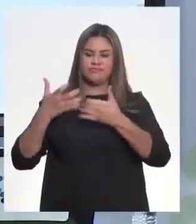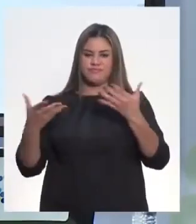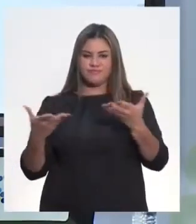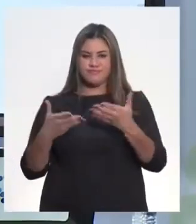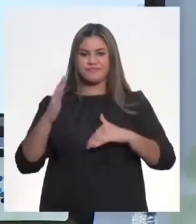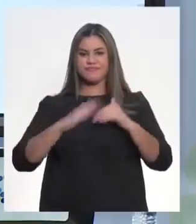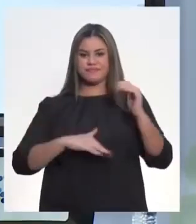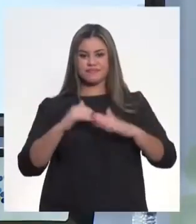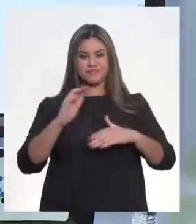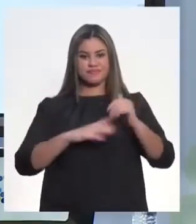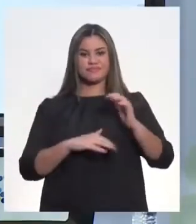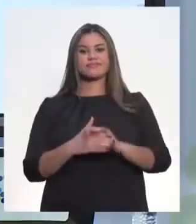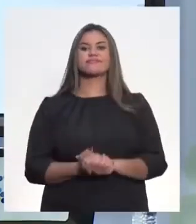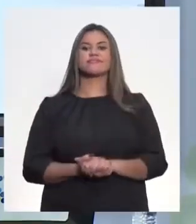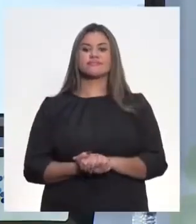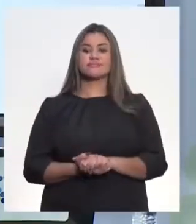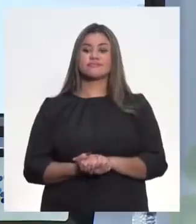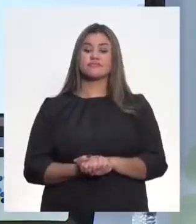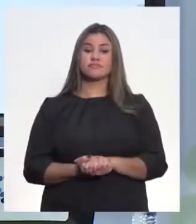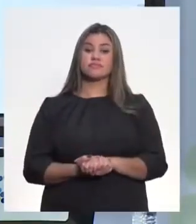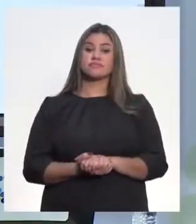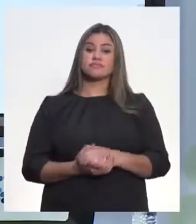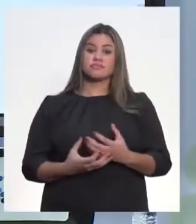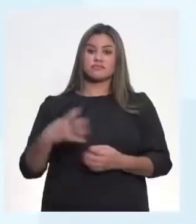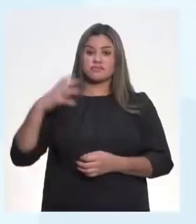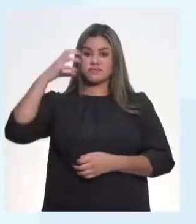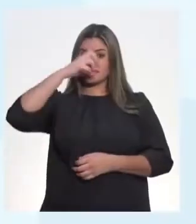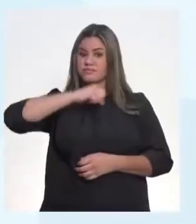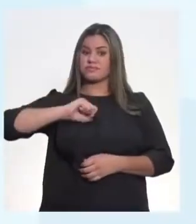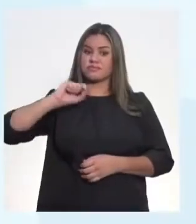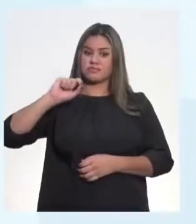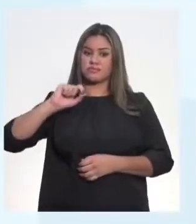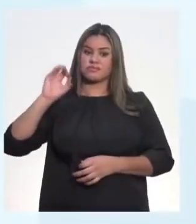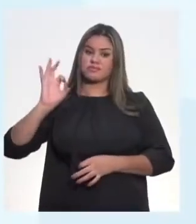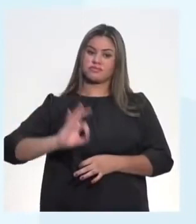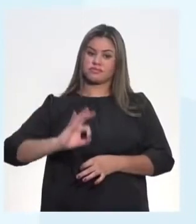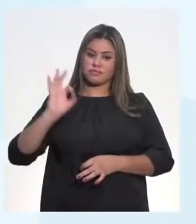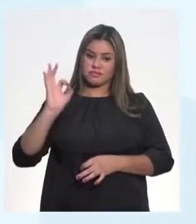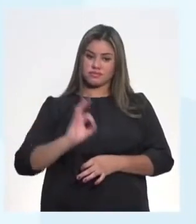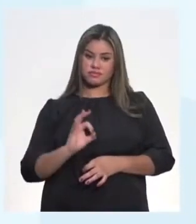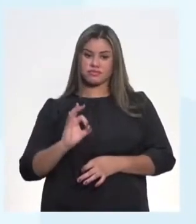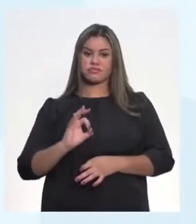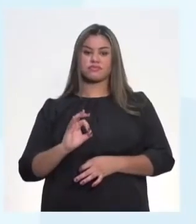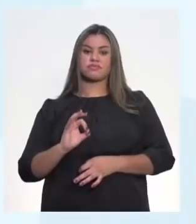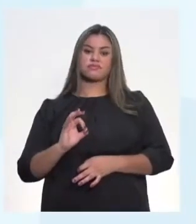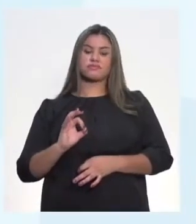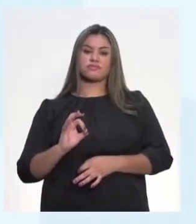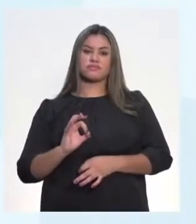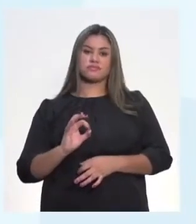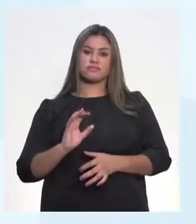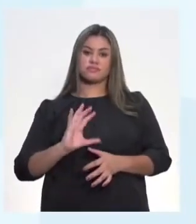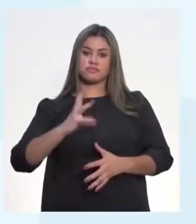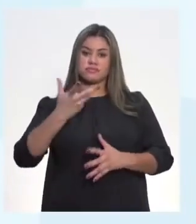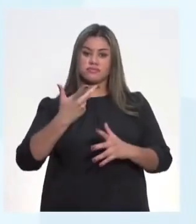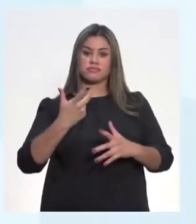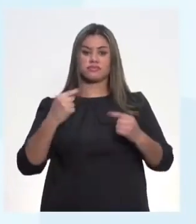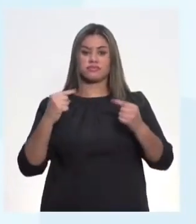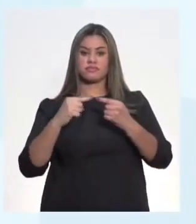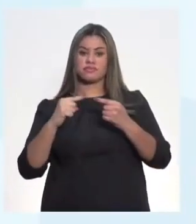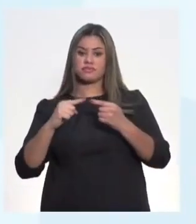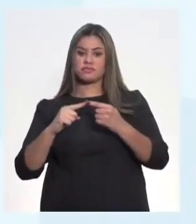essa habilidade. O objeto de conhecimento, então, são as porcentagens, problemas que envolvem cálculo